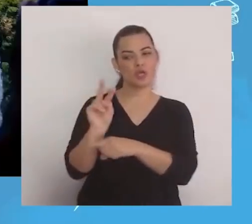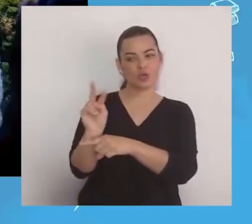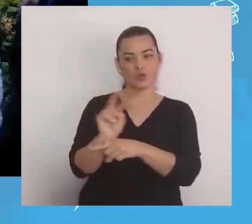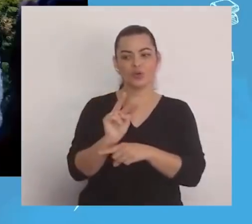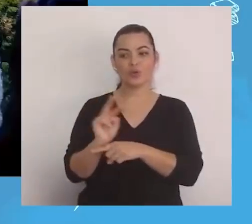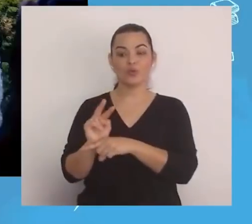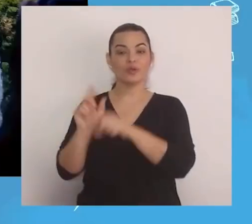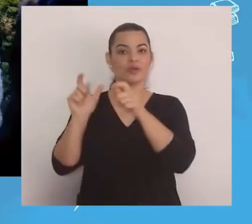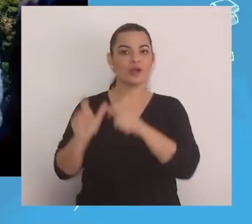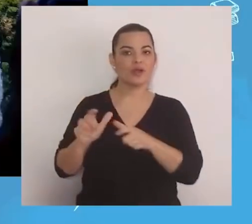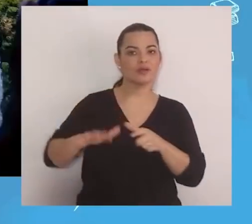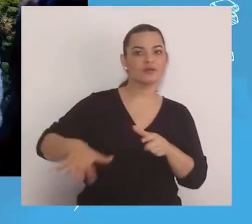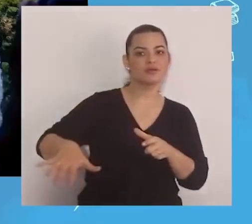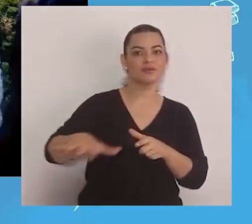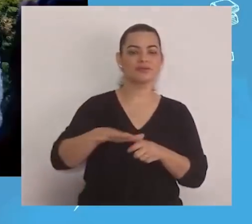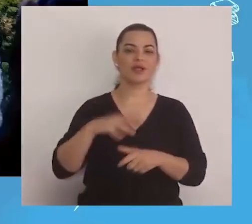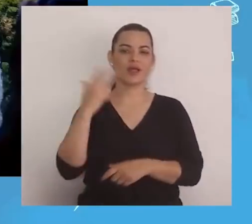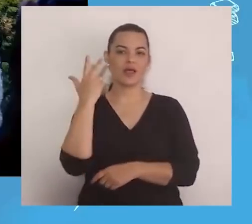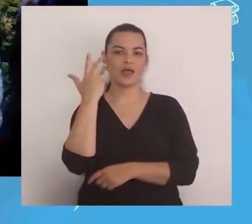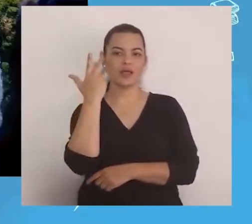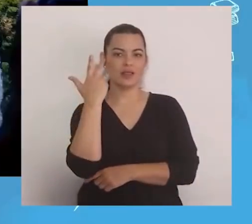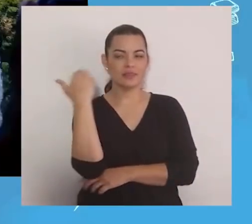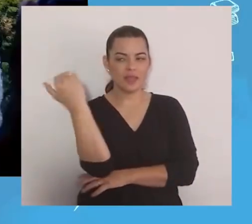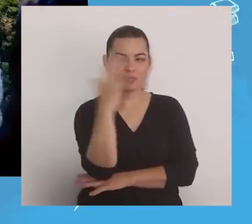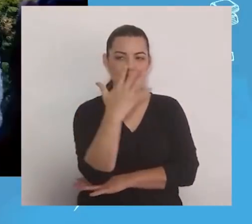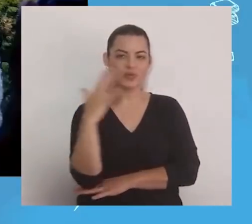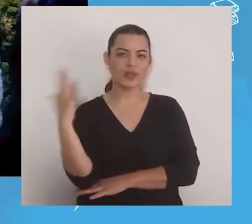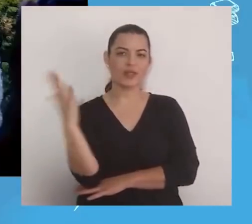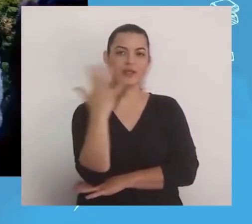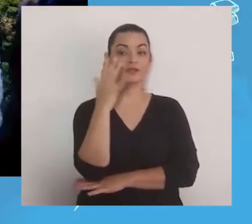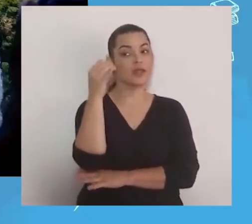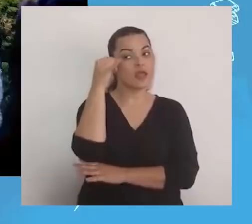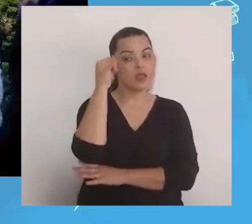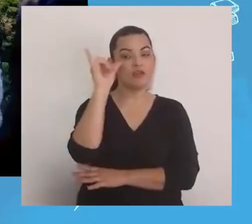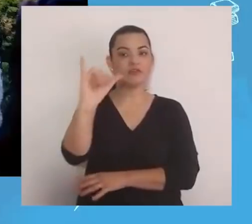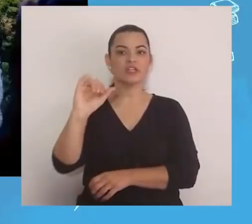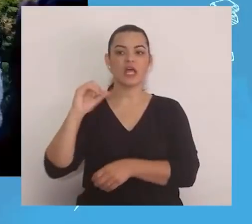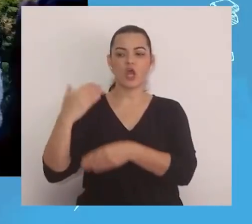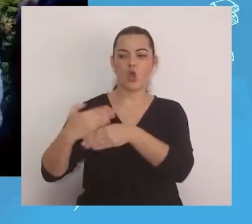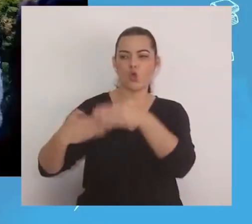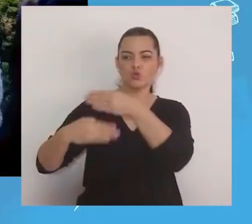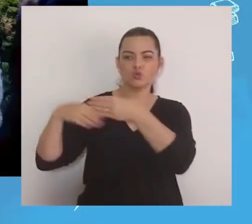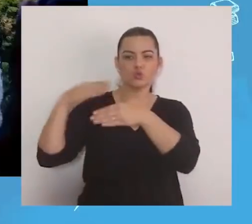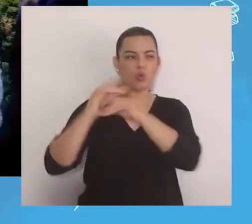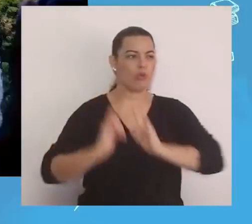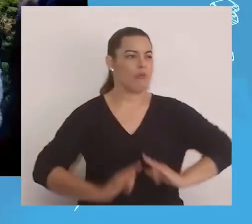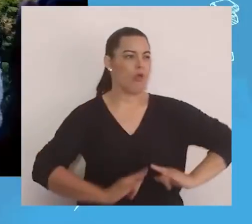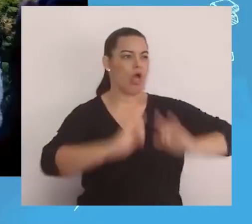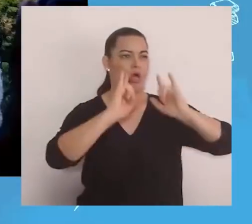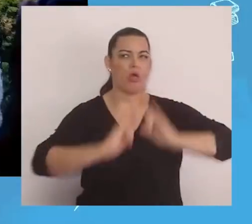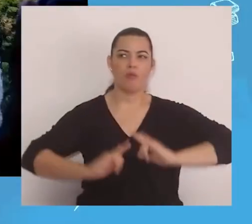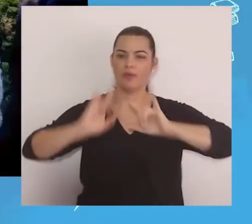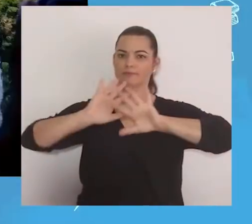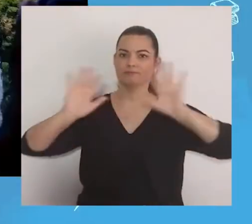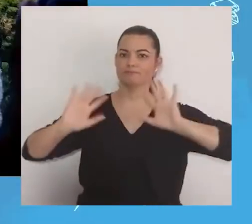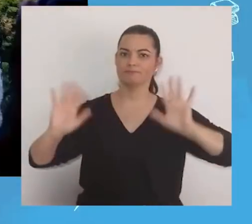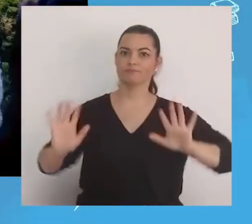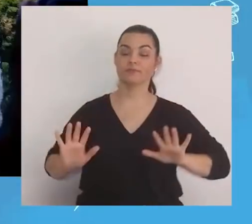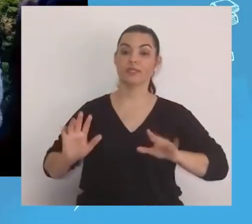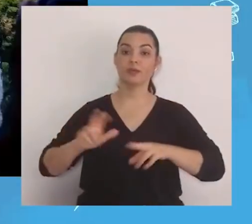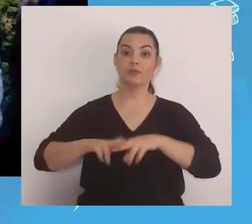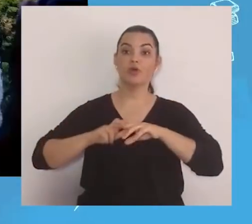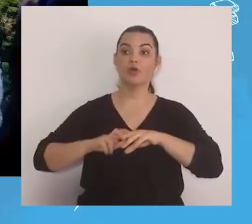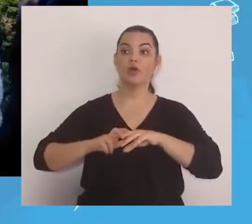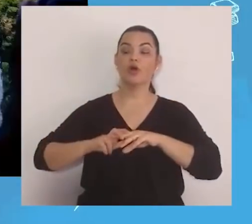Então, essa região ela é tão importante para as pessoas que vivem ali, para